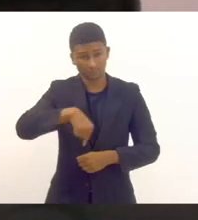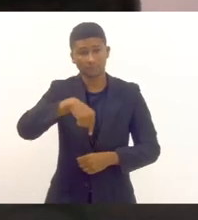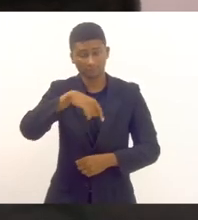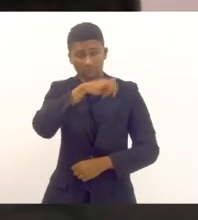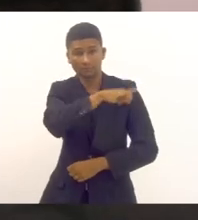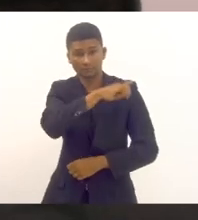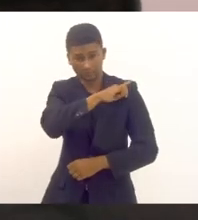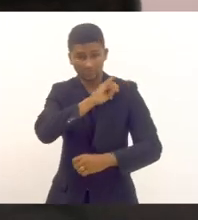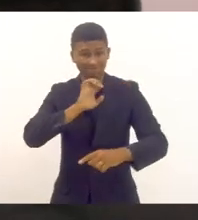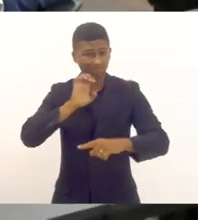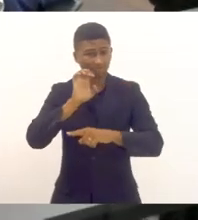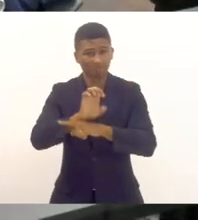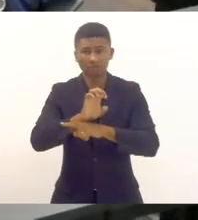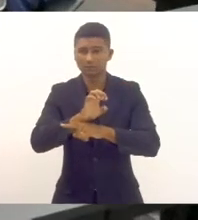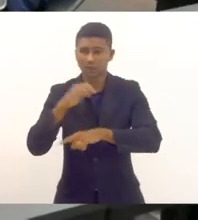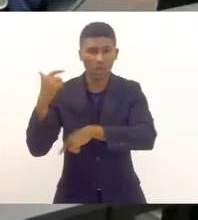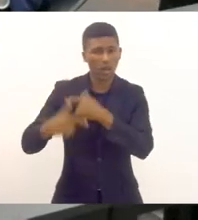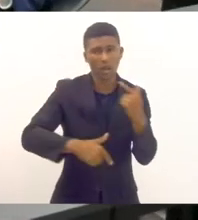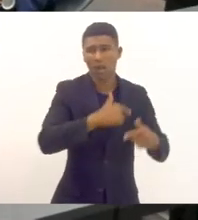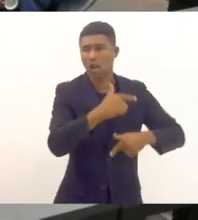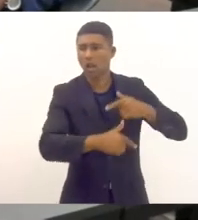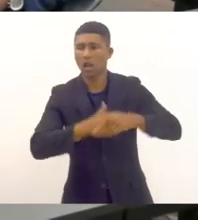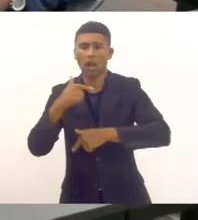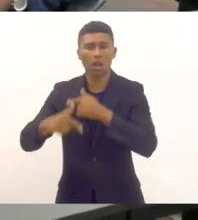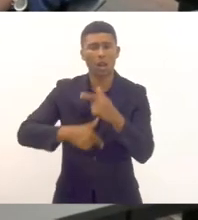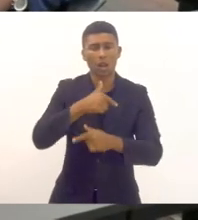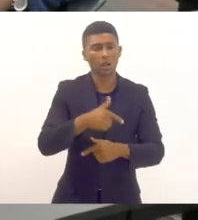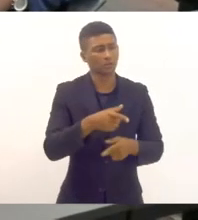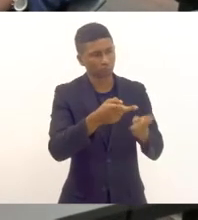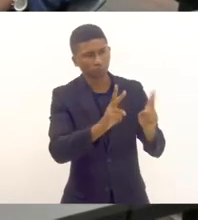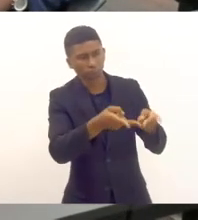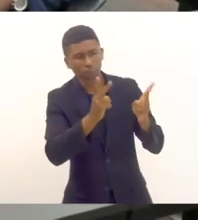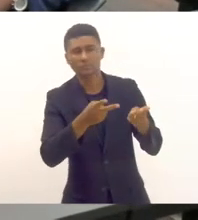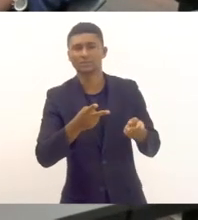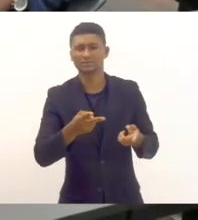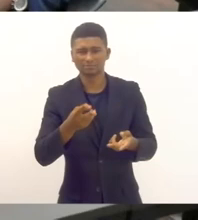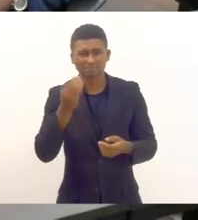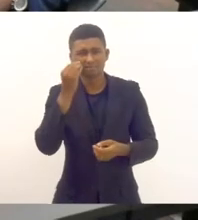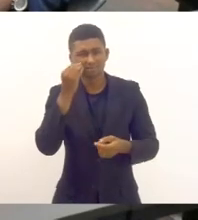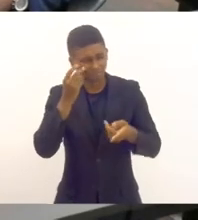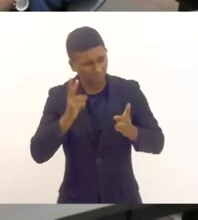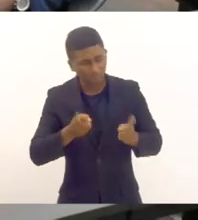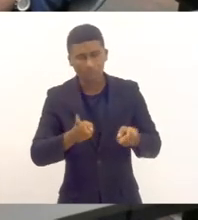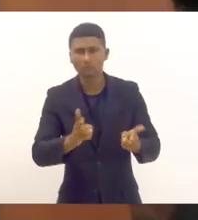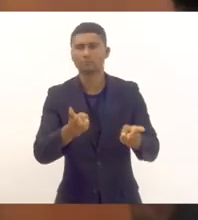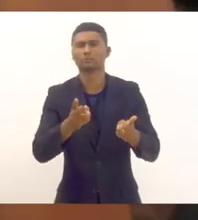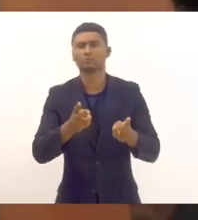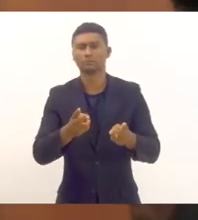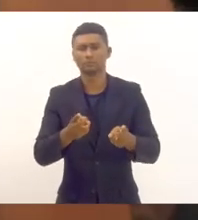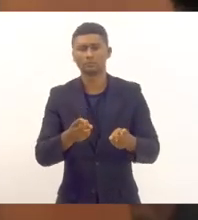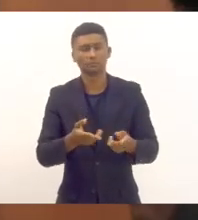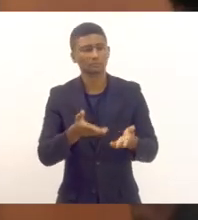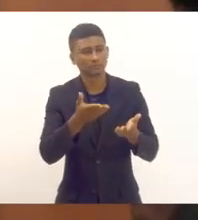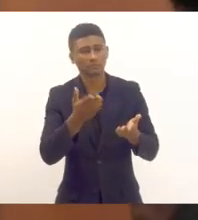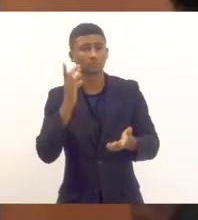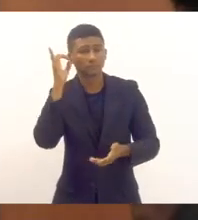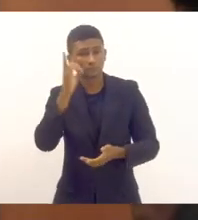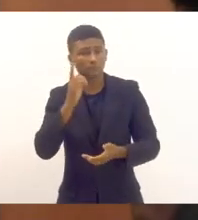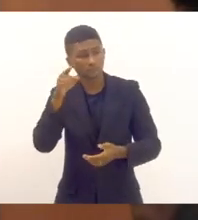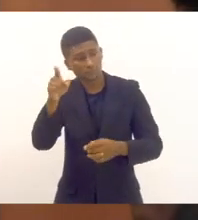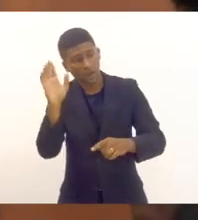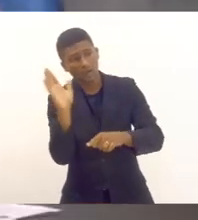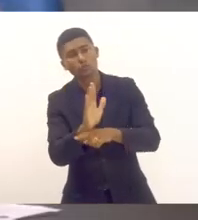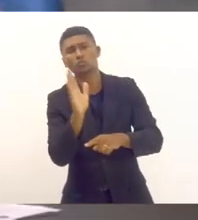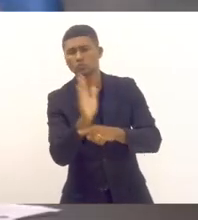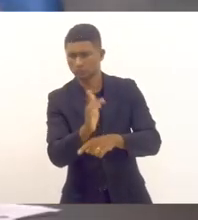do Rio de Janeiro. E está aí, ó, vivo, insistindo para sobreviver, e conta com a ajuda do caro deputado. Eu estou